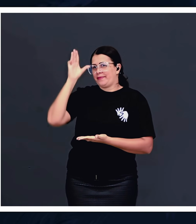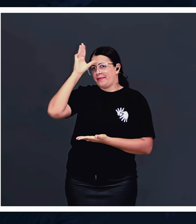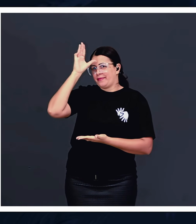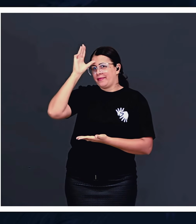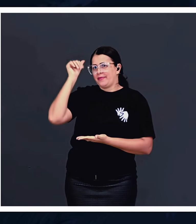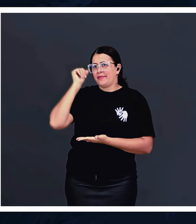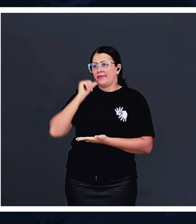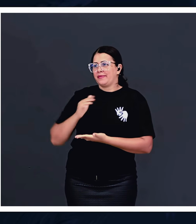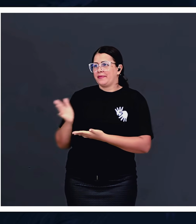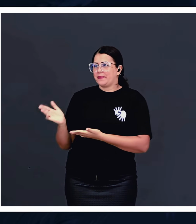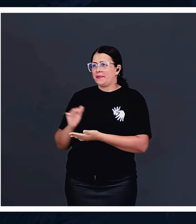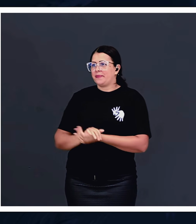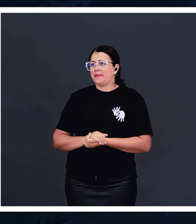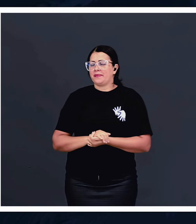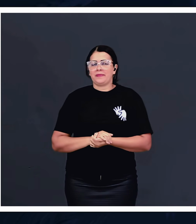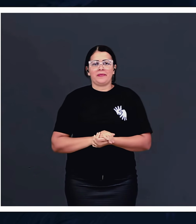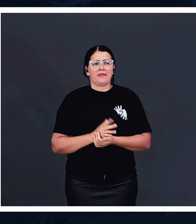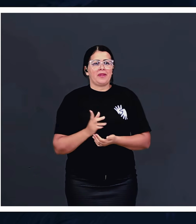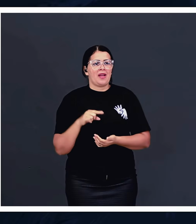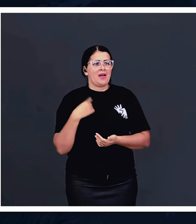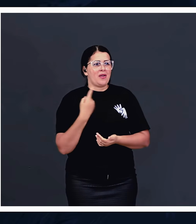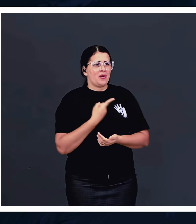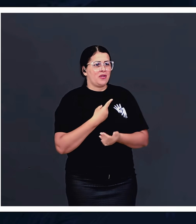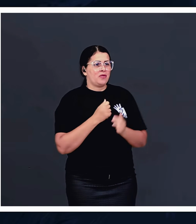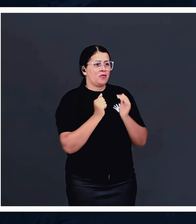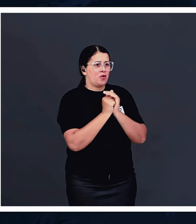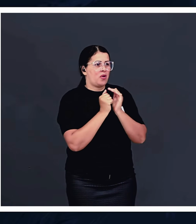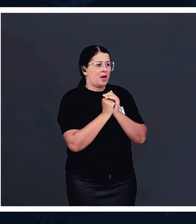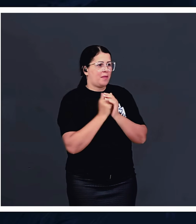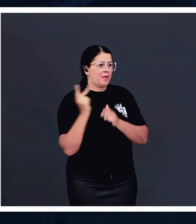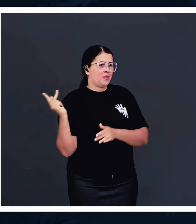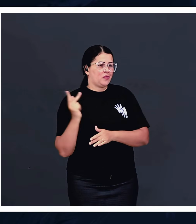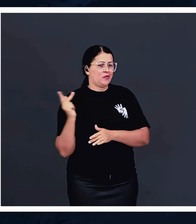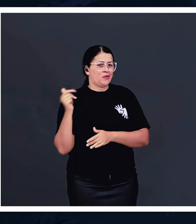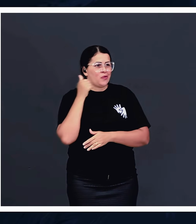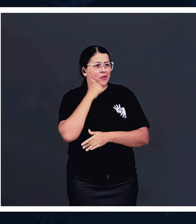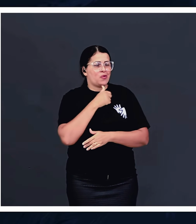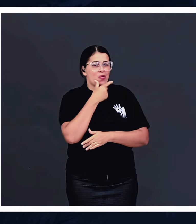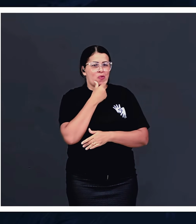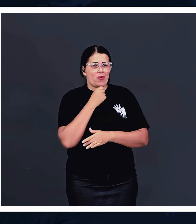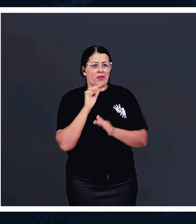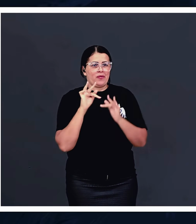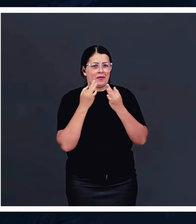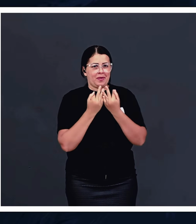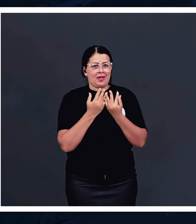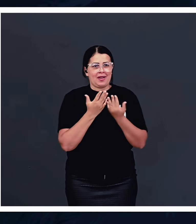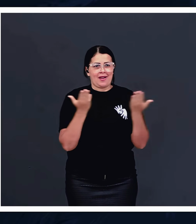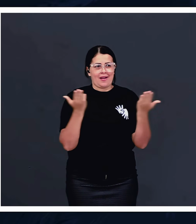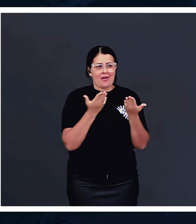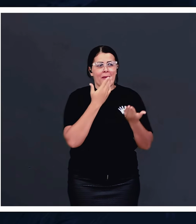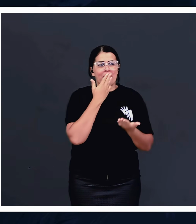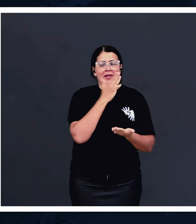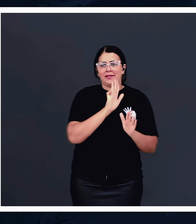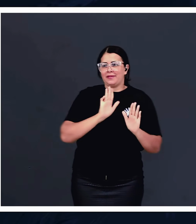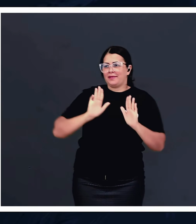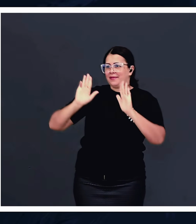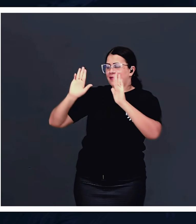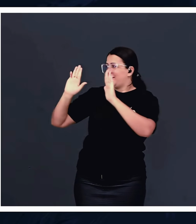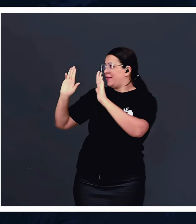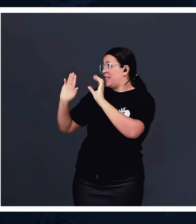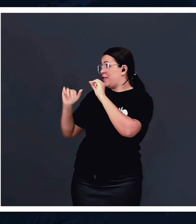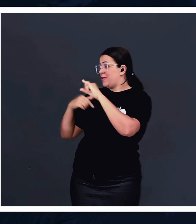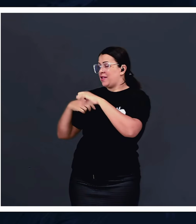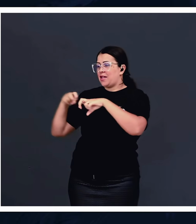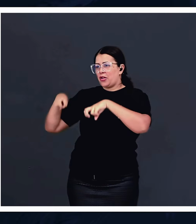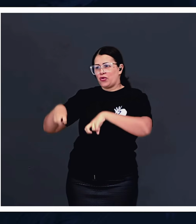titia. E nós vamos orar pelos pais. Igreja, estende a tua mão por esses pais. Se vocês quiserem se